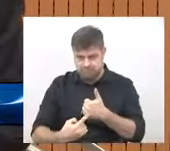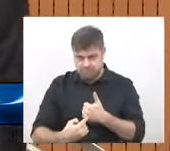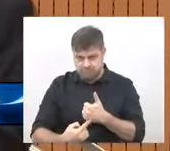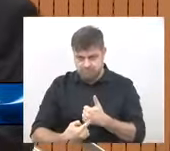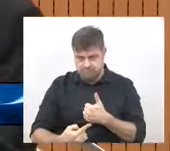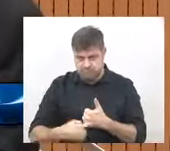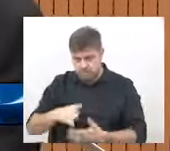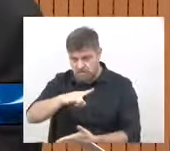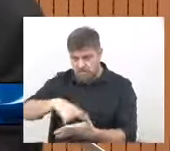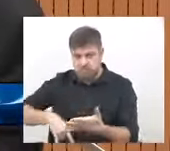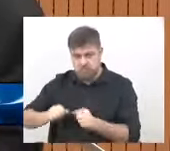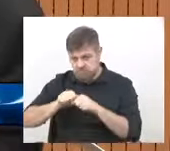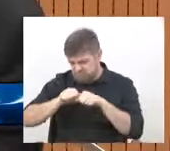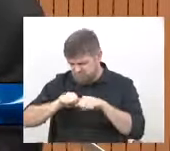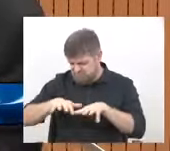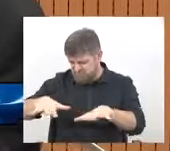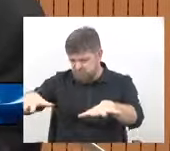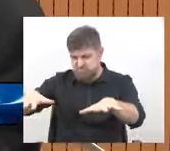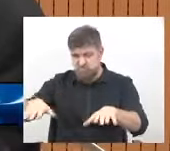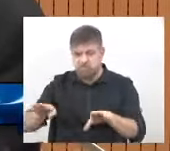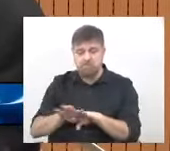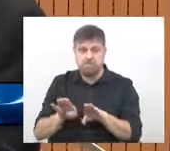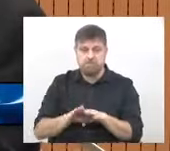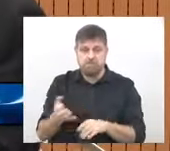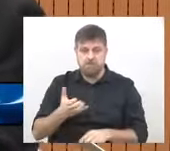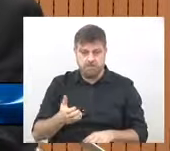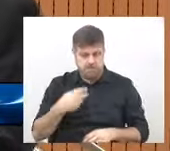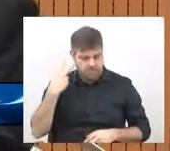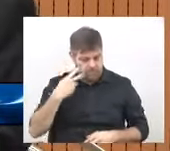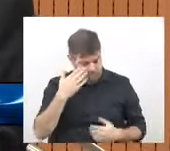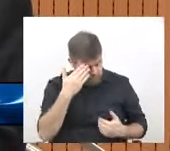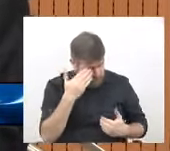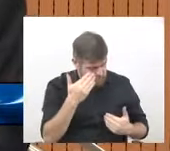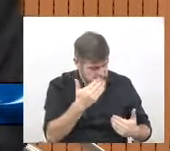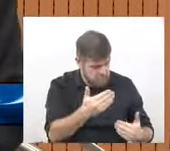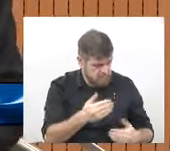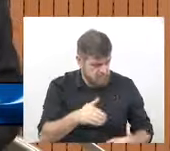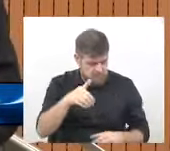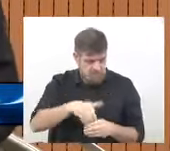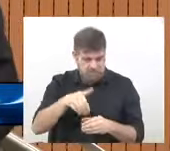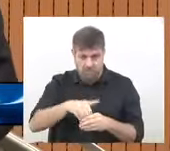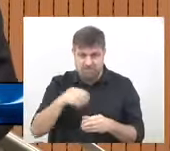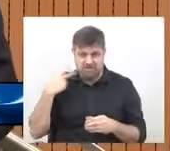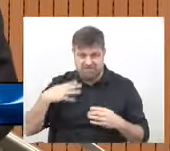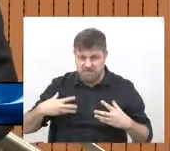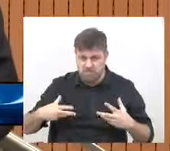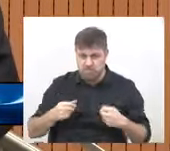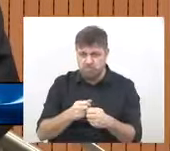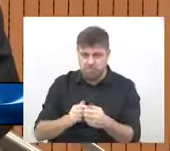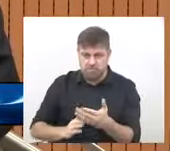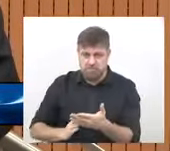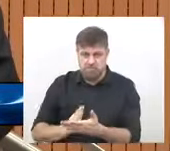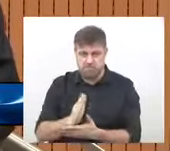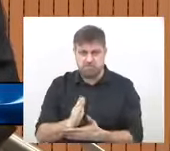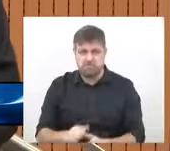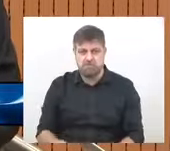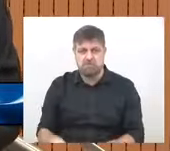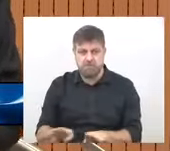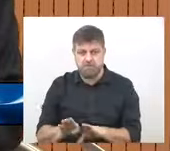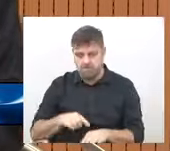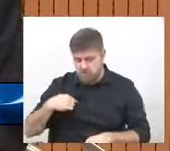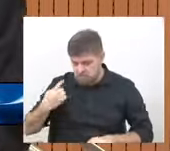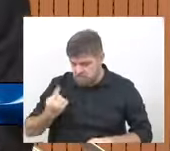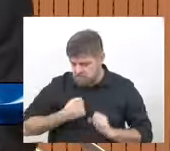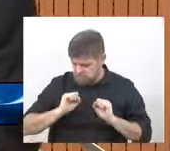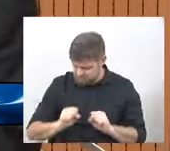desta moção, agradecer o apoio dos vereadores também, que aprovaram por unanimidade, e buscarmos com todas